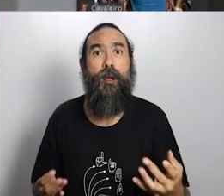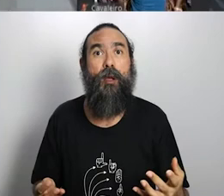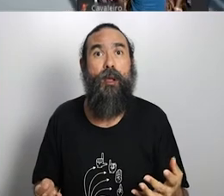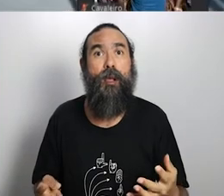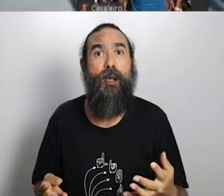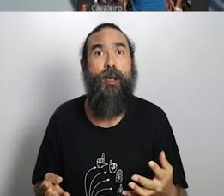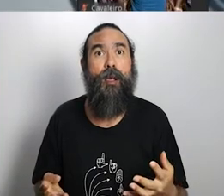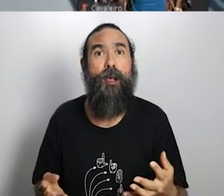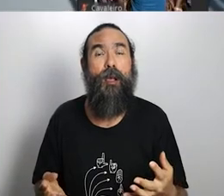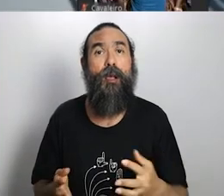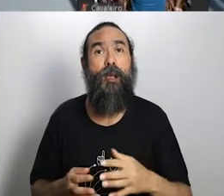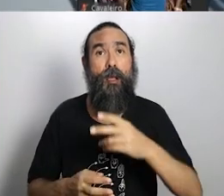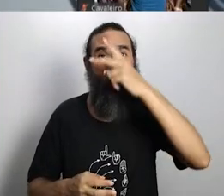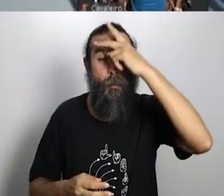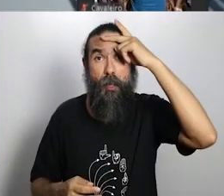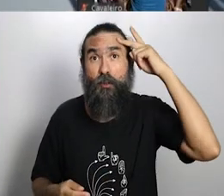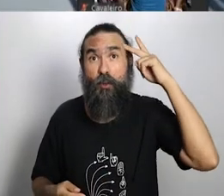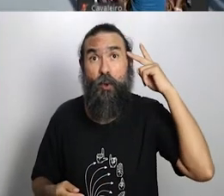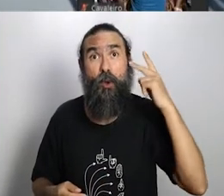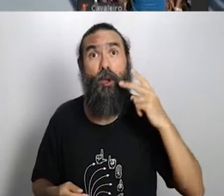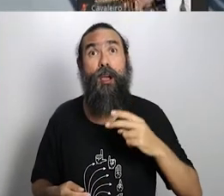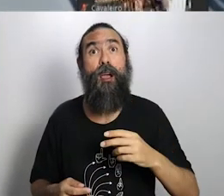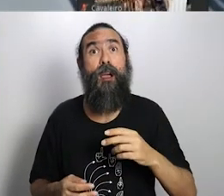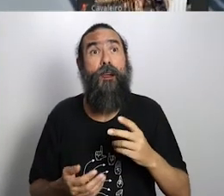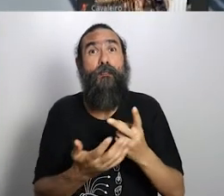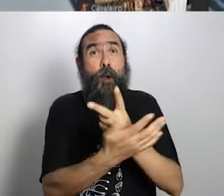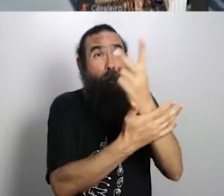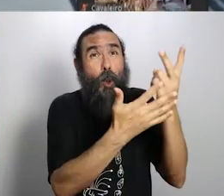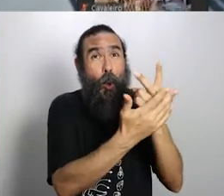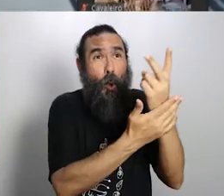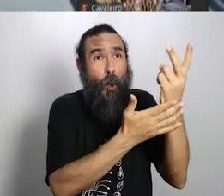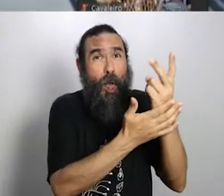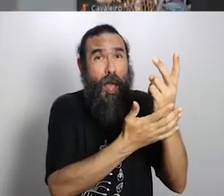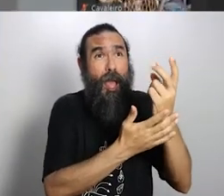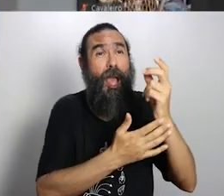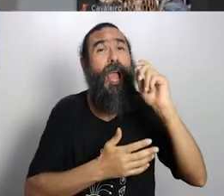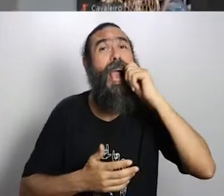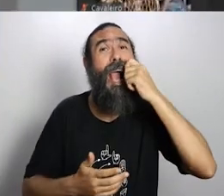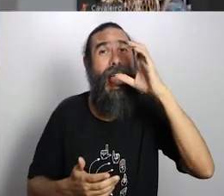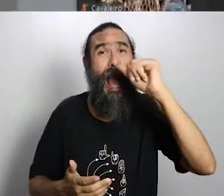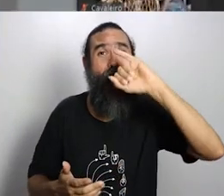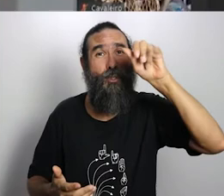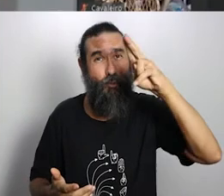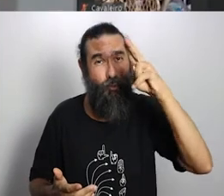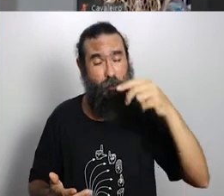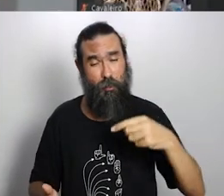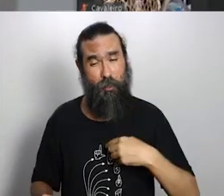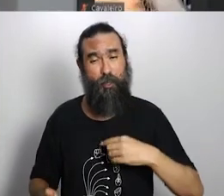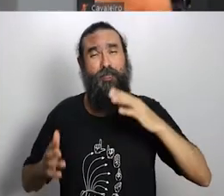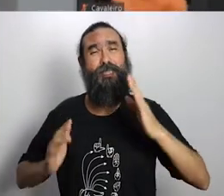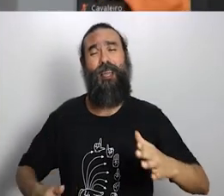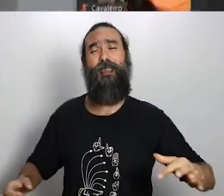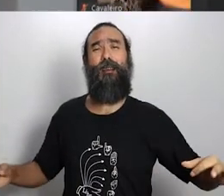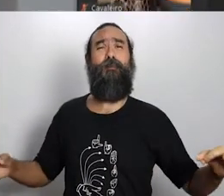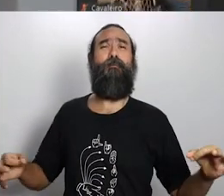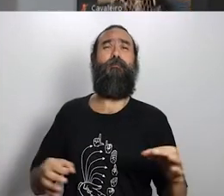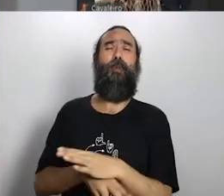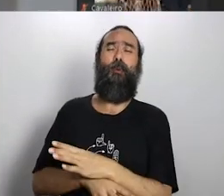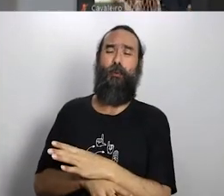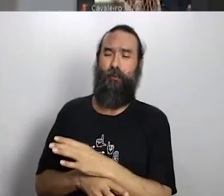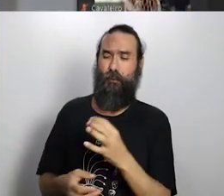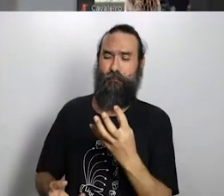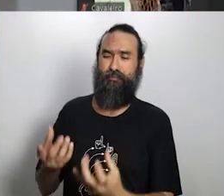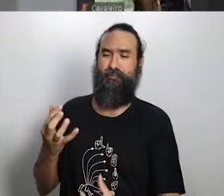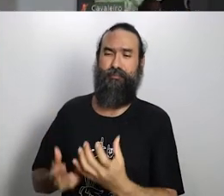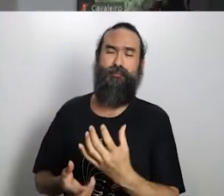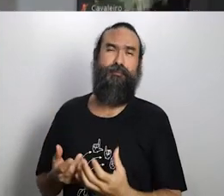Ah. Aí é bom demais, né, Lia? Me deram a mãe. Eu, Lia, eles iam com a castanha e você já vinha